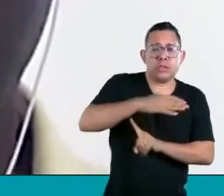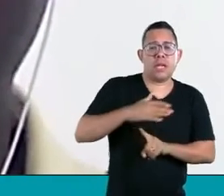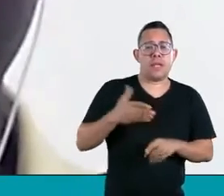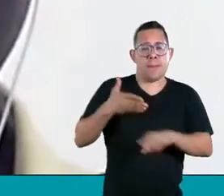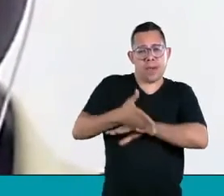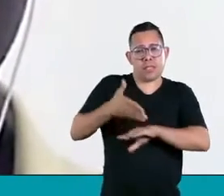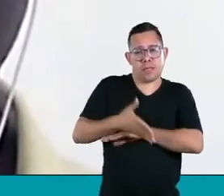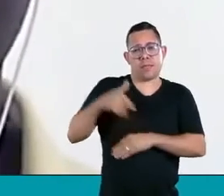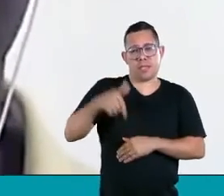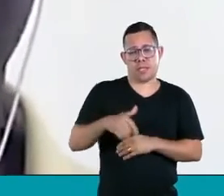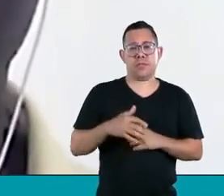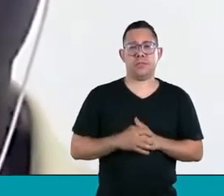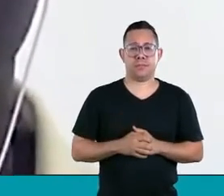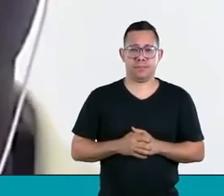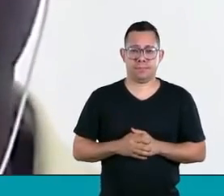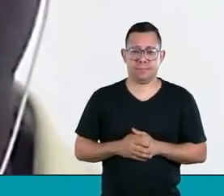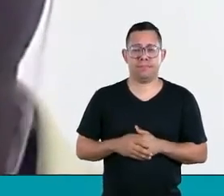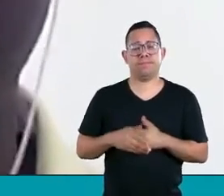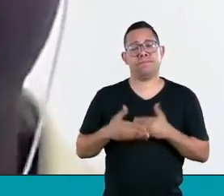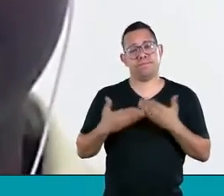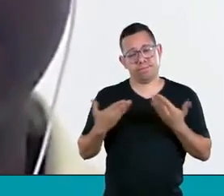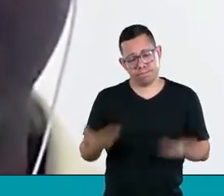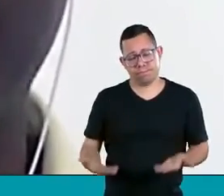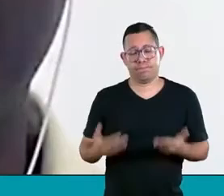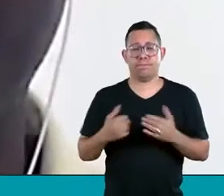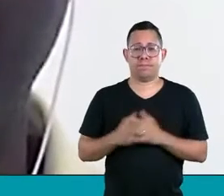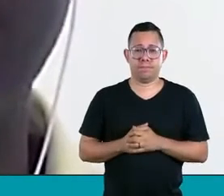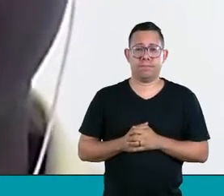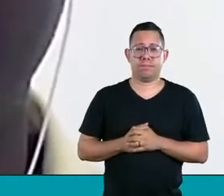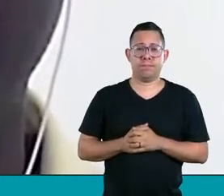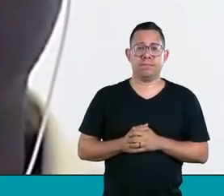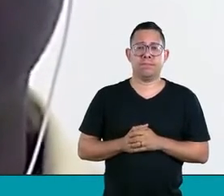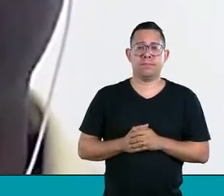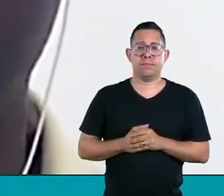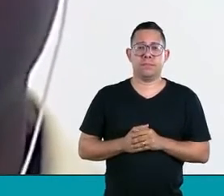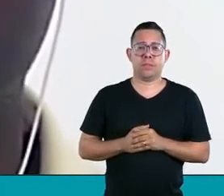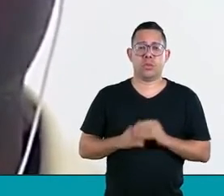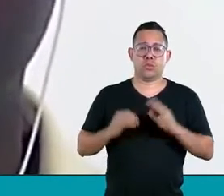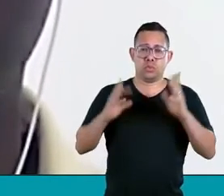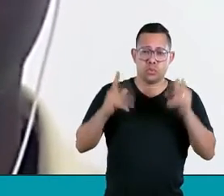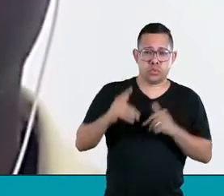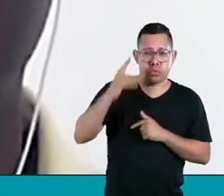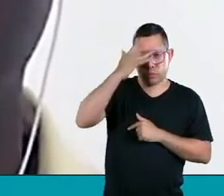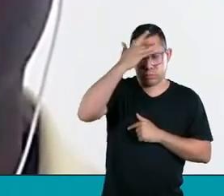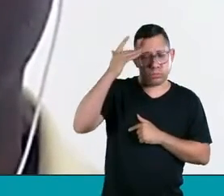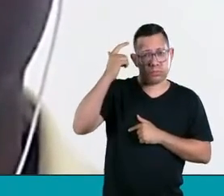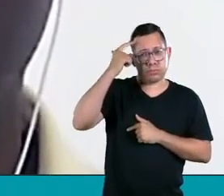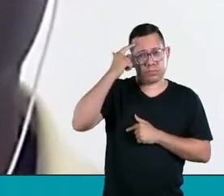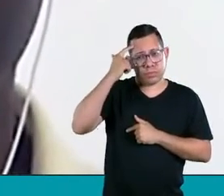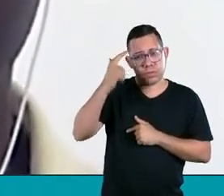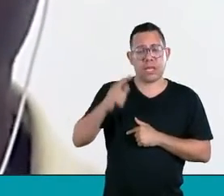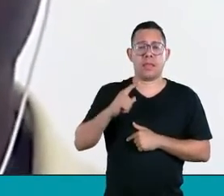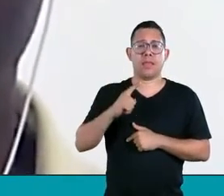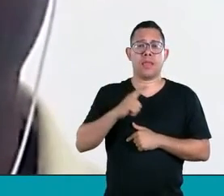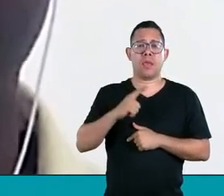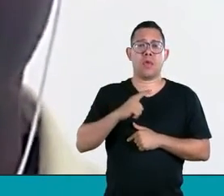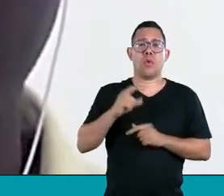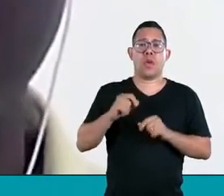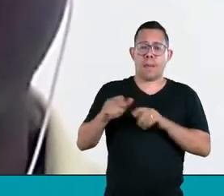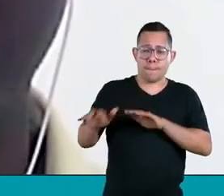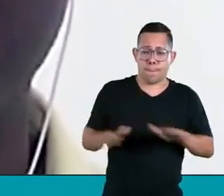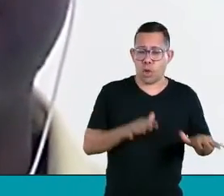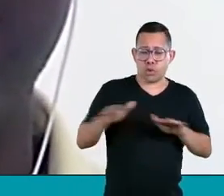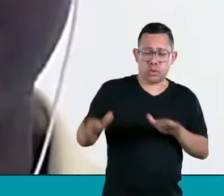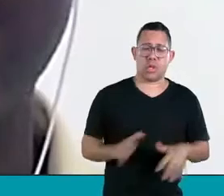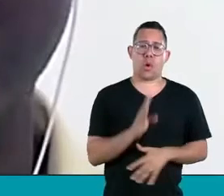processo. Assim, o discurso assenta-se na proposta de releitura da produção do conhecimento, uma vez que